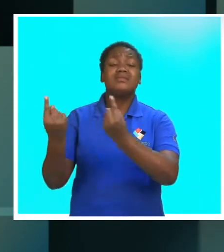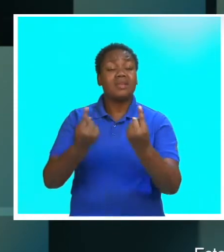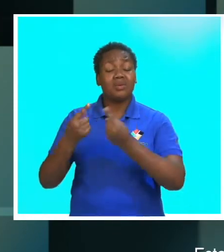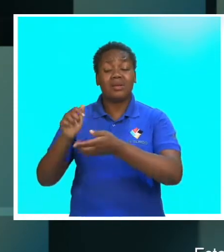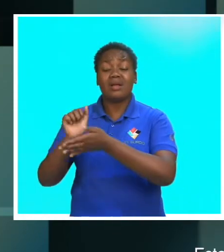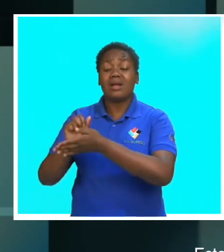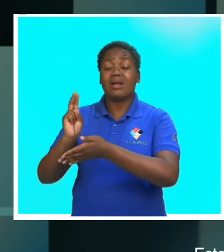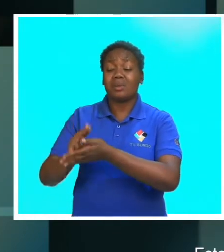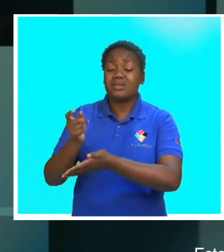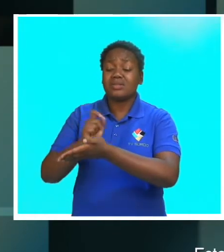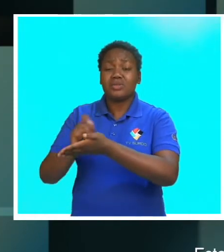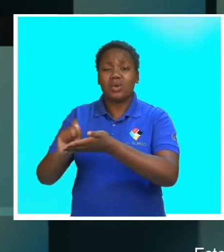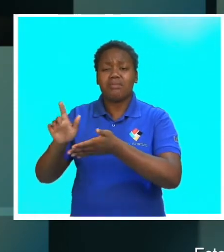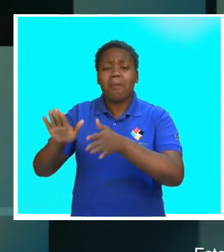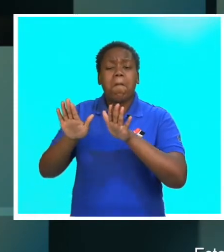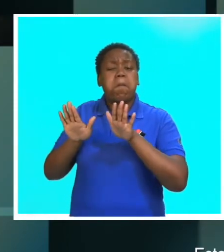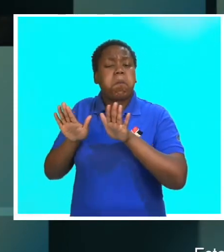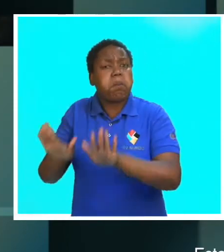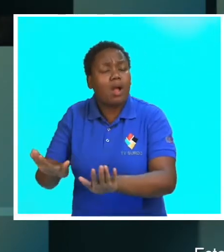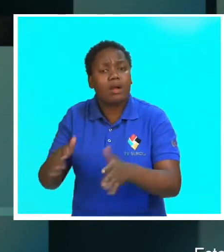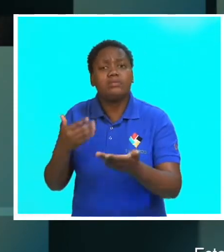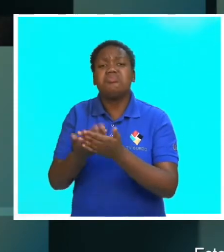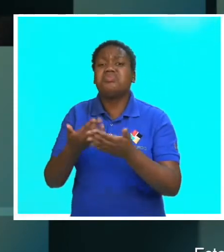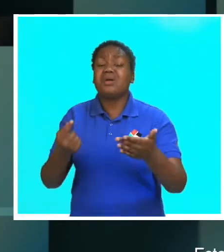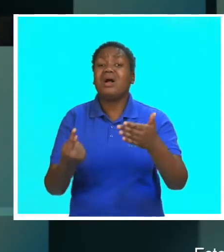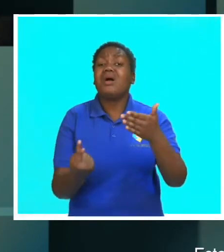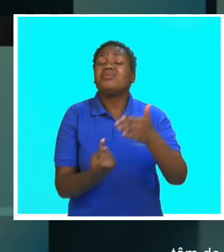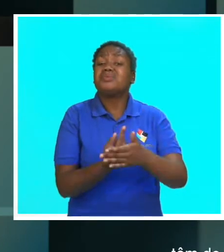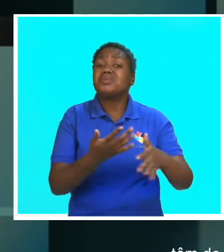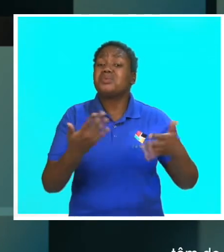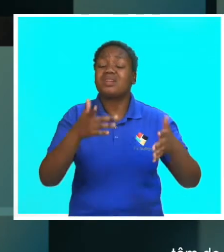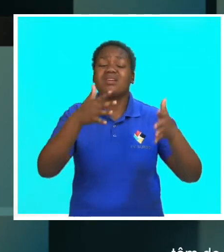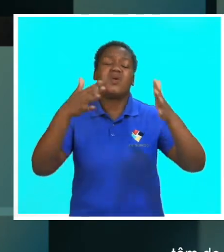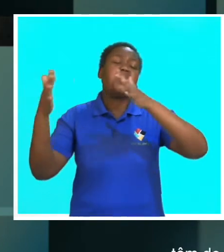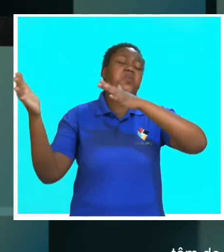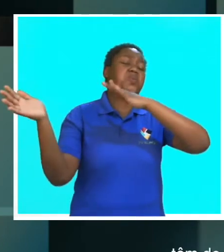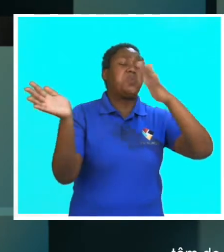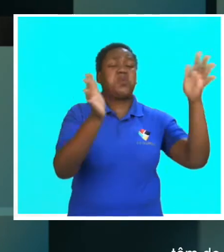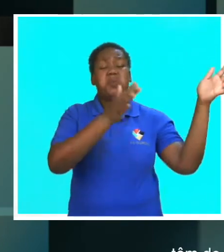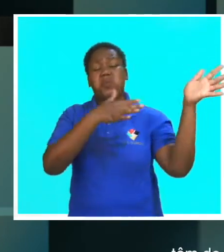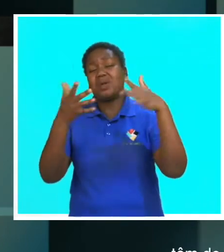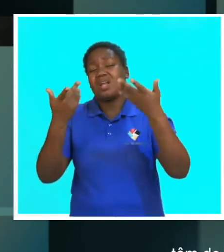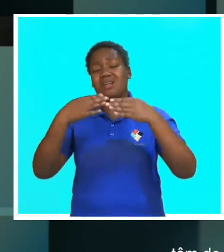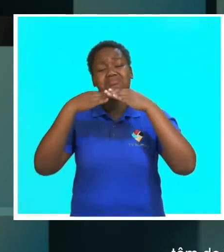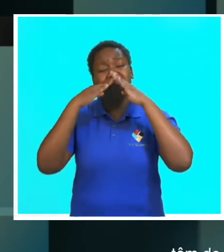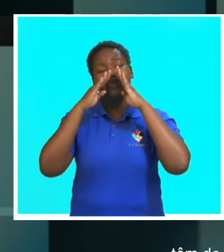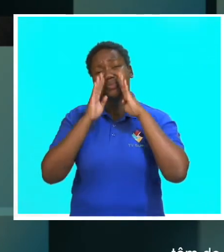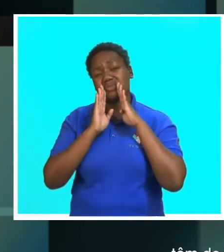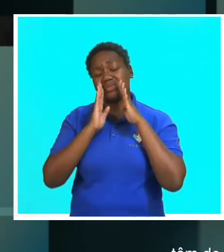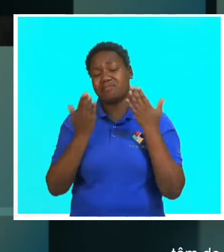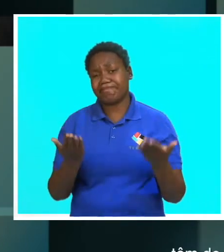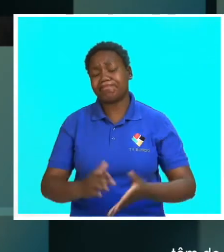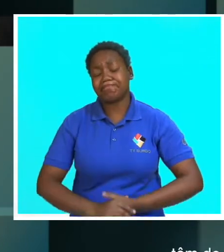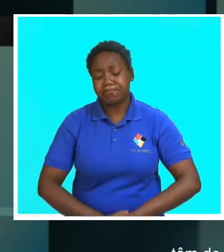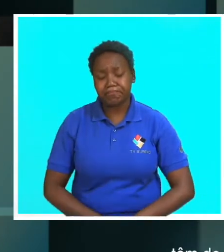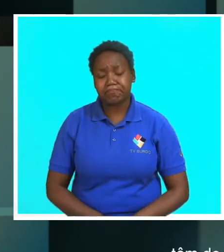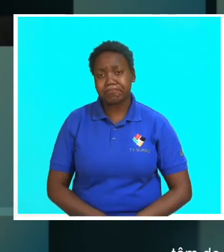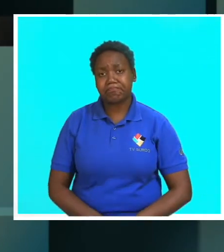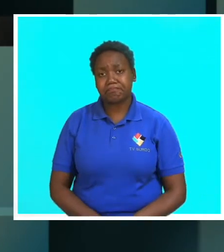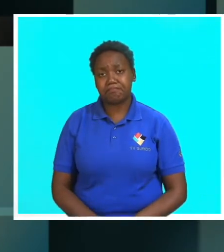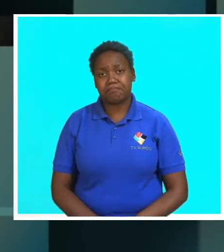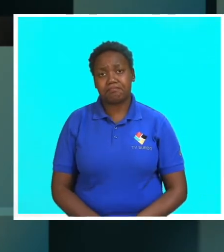Esta situação não agrada aos alunos, que, em alguns casos, tendem a interromper as aulas quando há mau tempo, por exemplo.